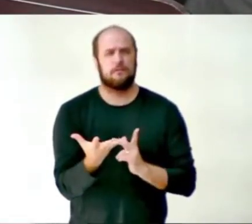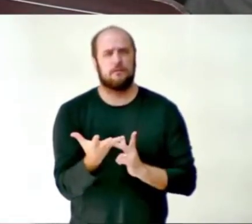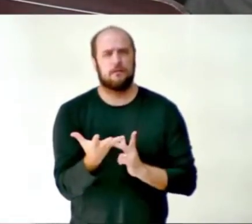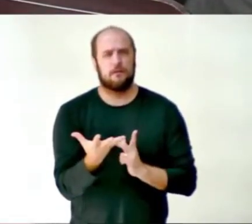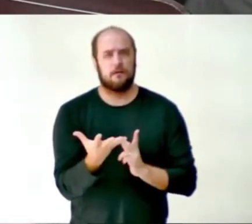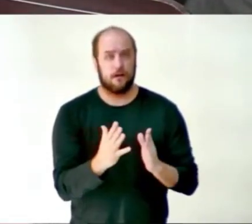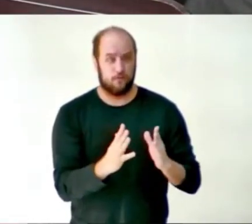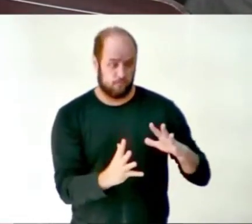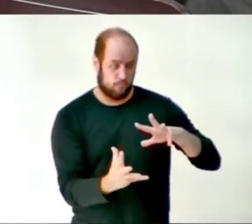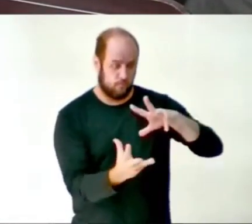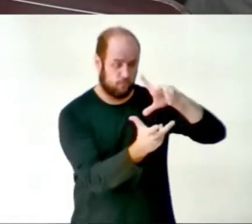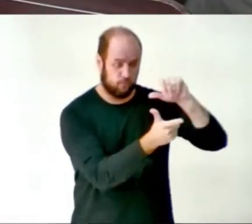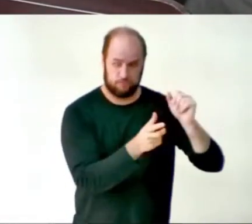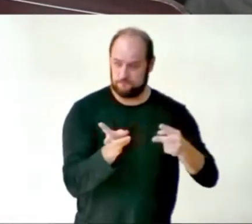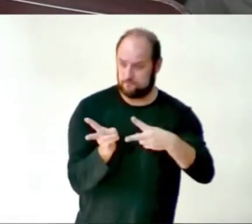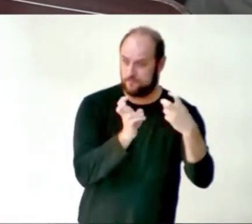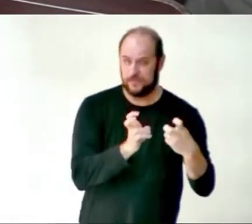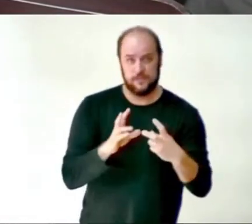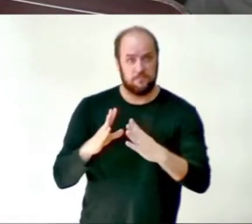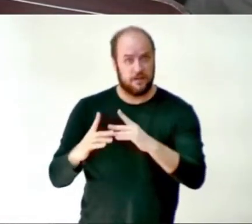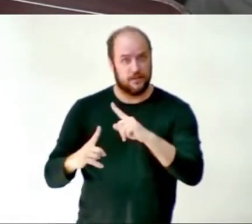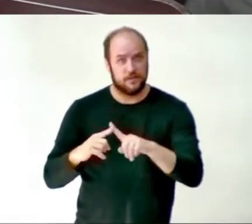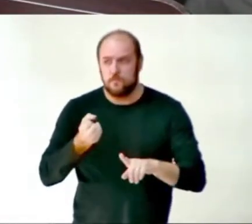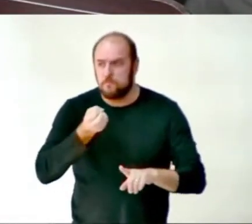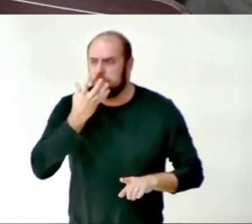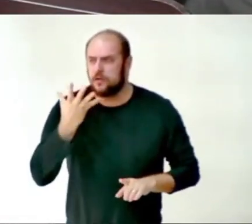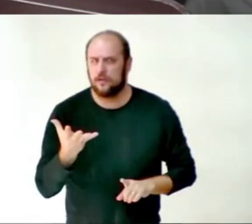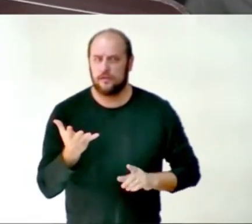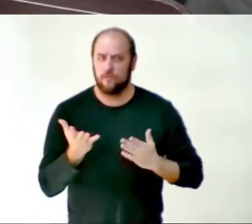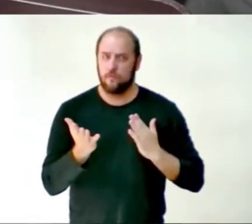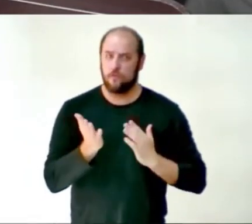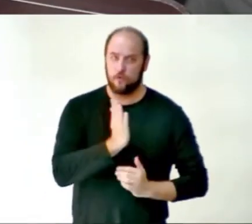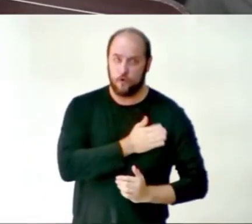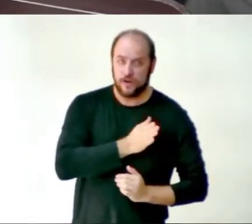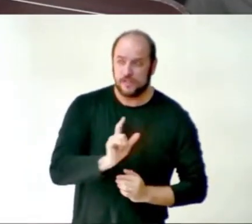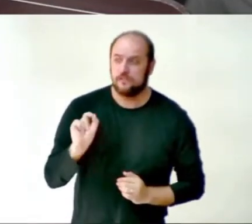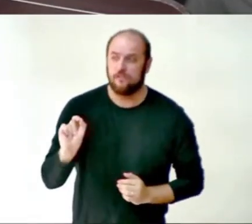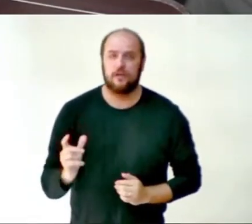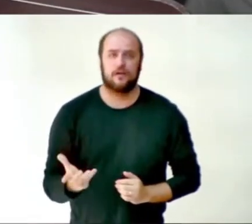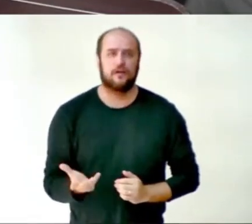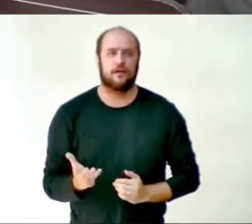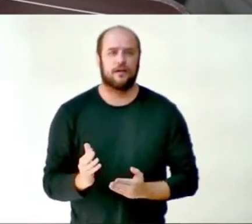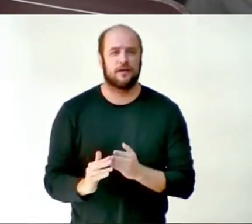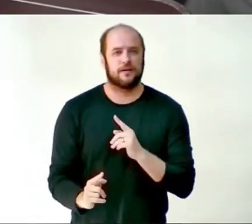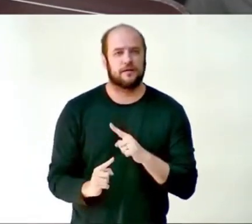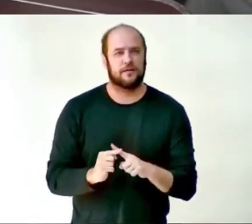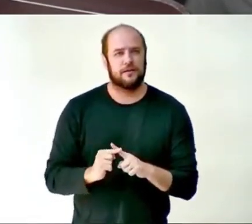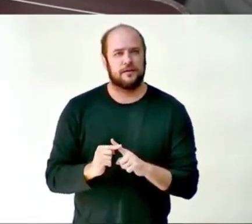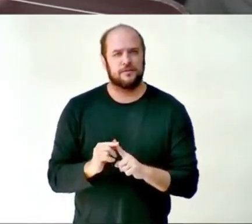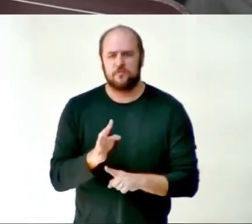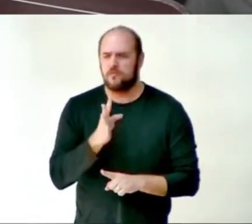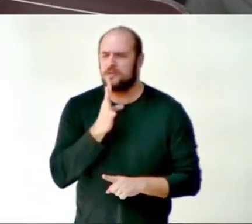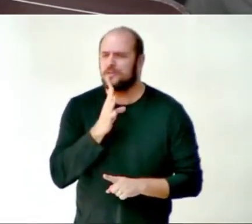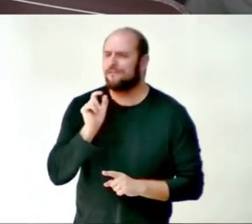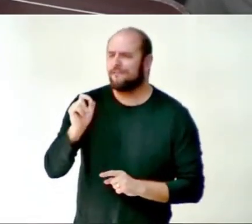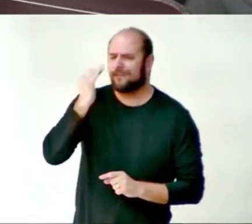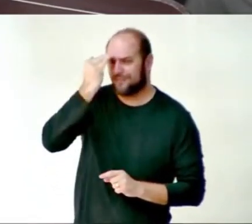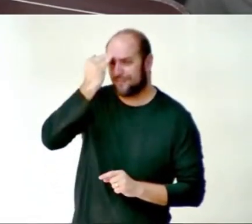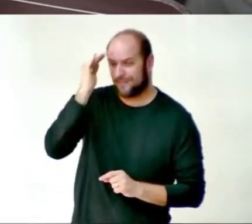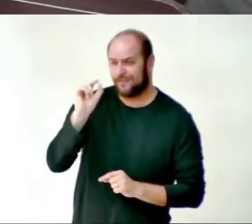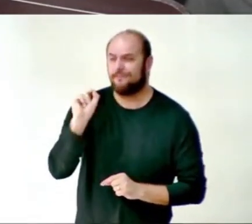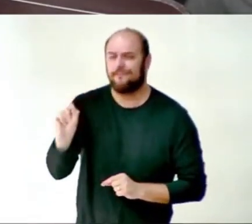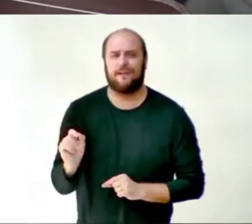no mundo? A igreja é reconhecida no mundo por ter que coração? A igreja é reconhecida no mundo por ter que